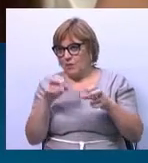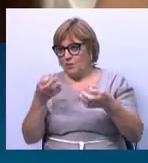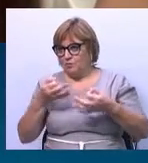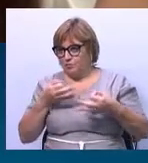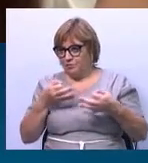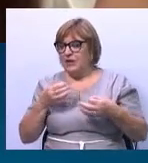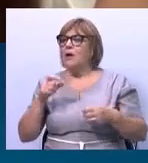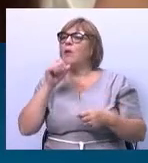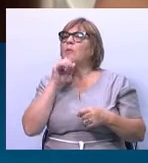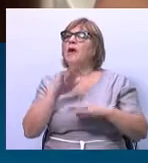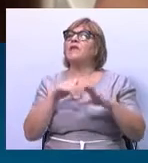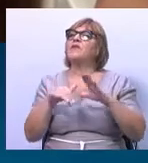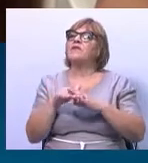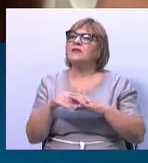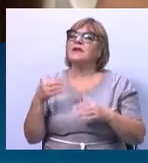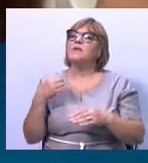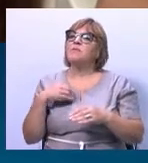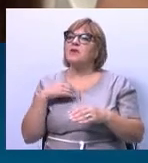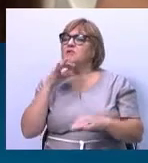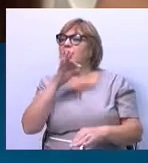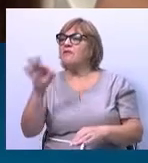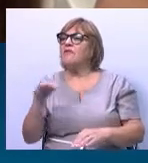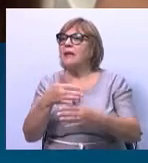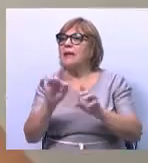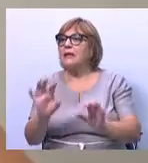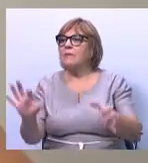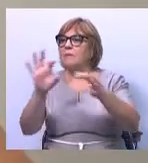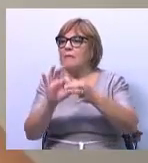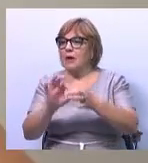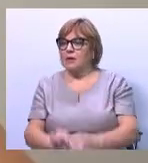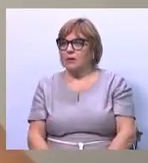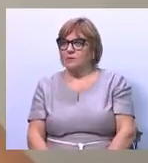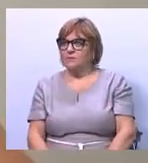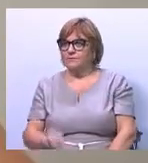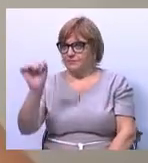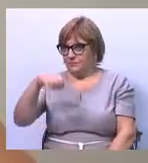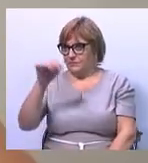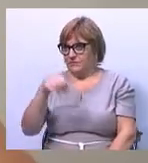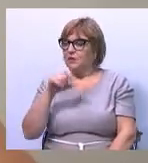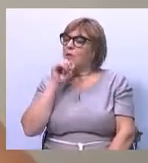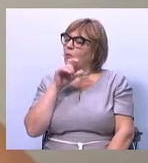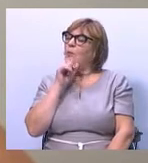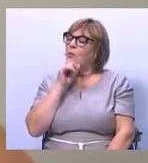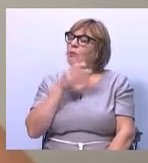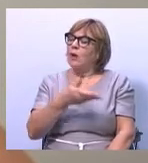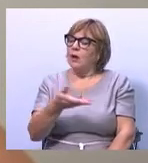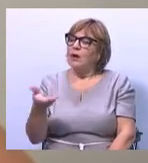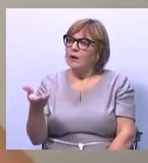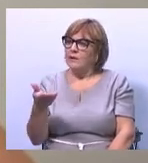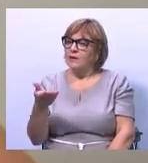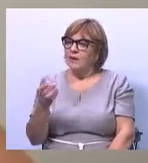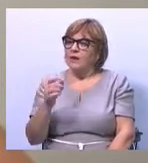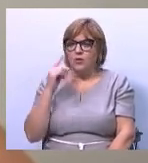na sua vida pode fazê-lo, nomeadamente para as famílias com crianças? Sim, podem perfeitamente utilizar a